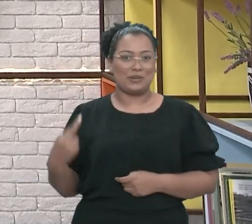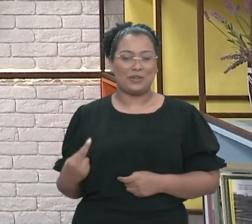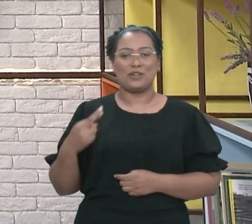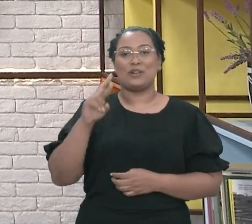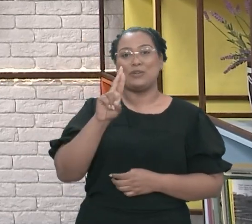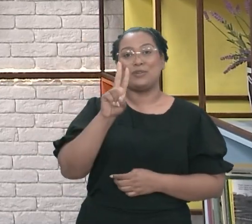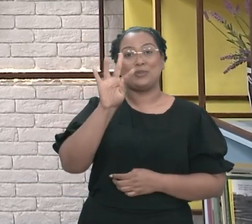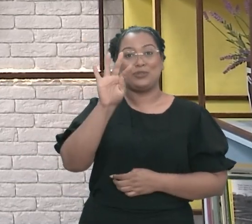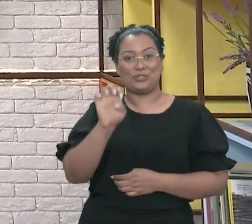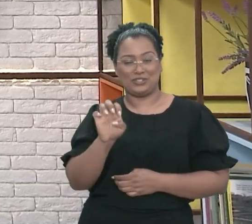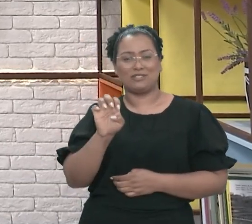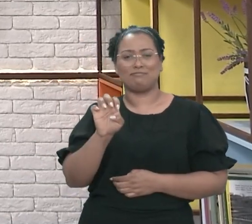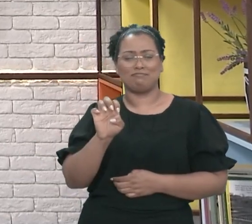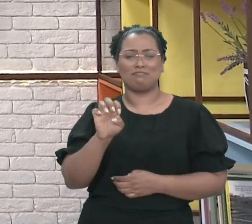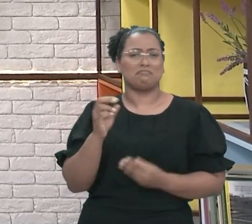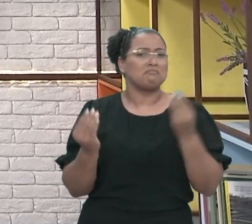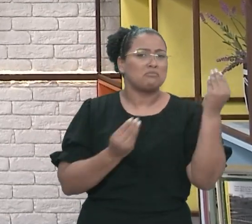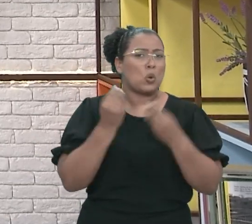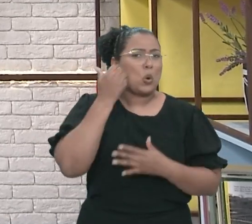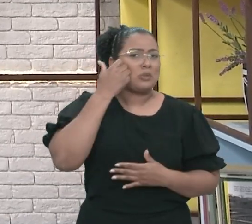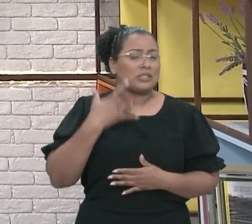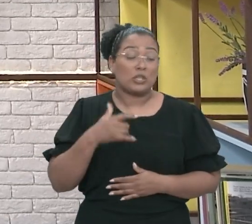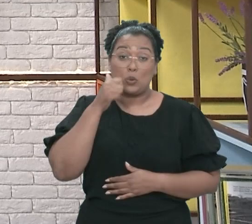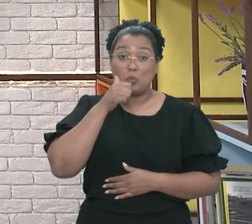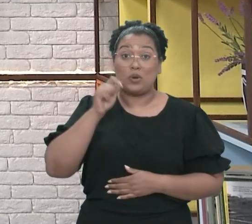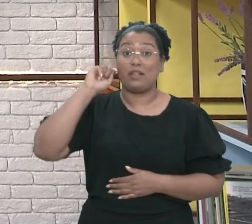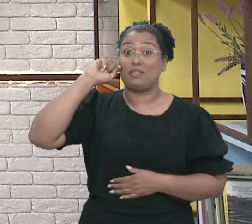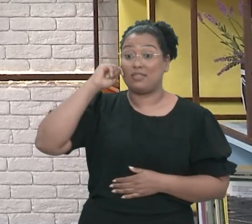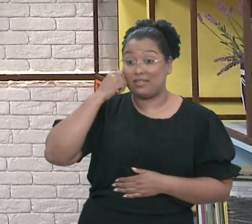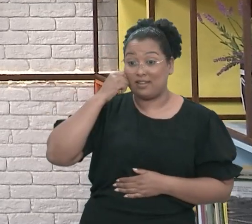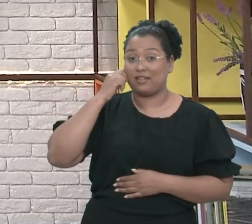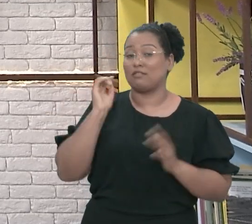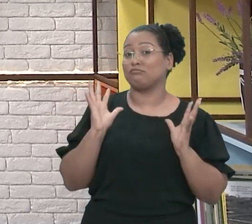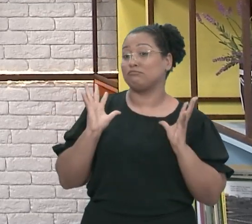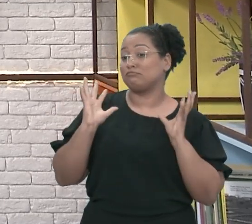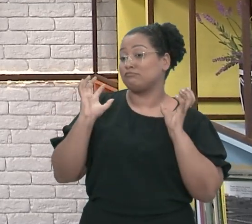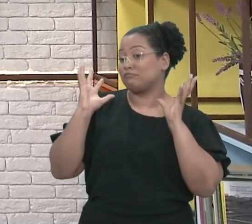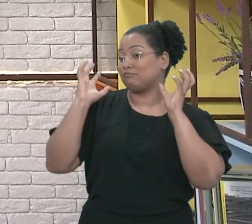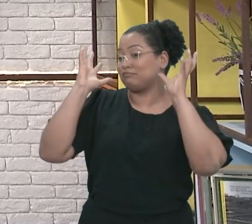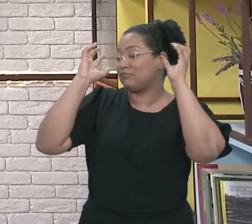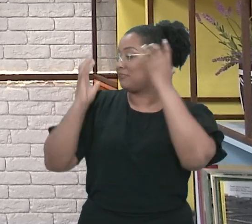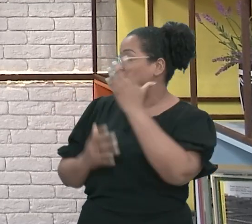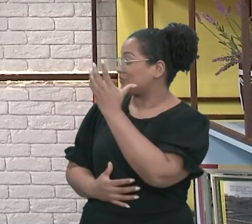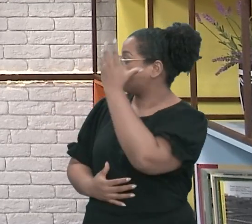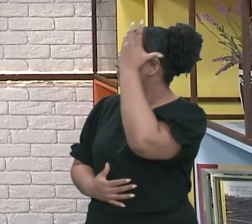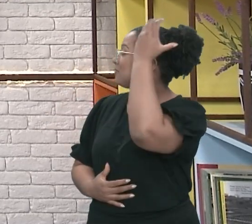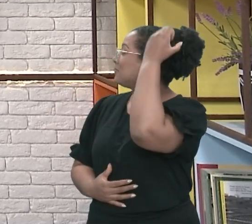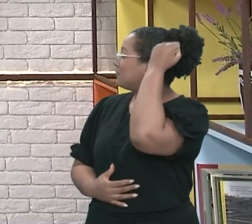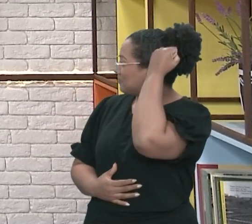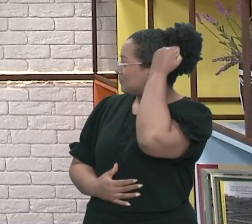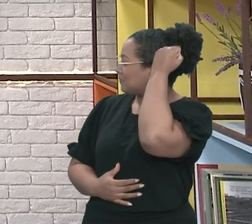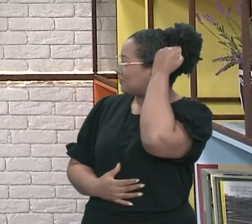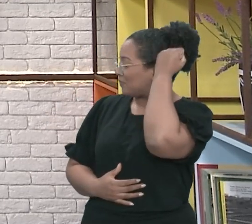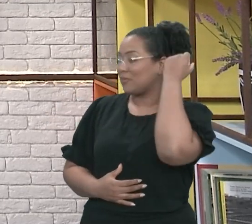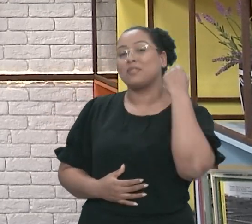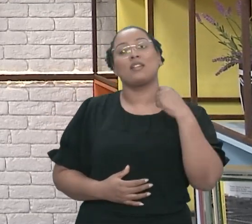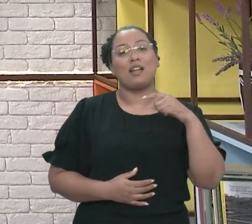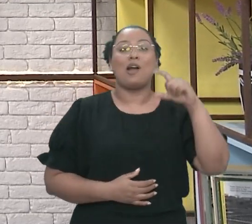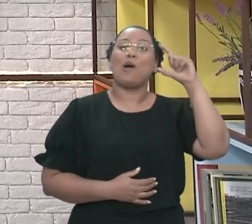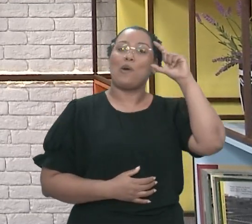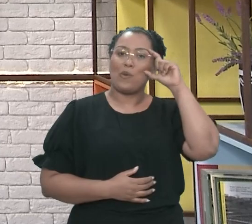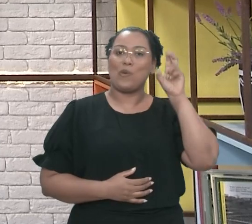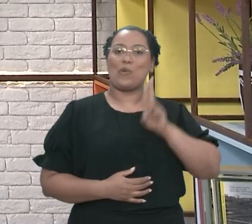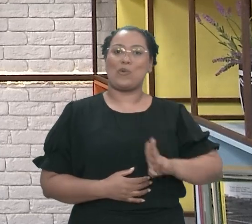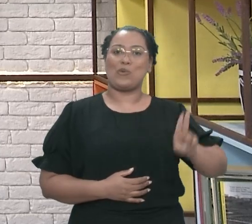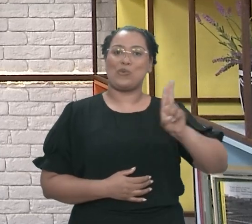a Ruth, ela que se descreve como uma mulher negra de cabelos cacheados que estão amarrados em coque e ela